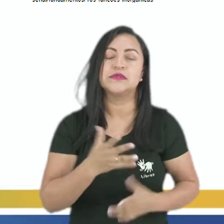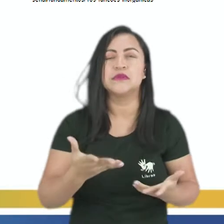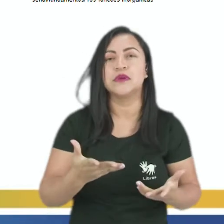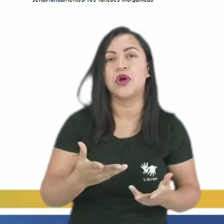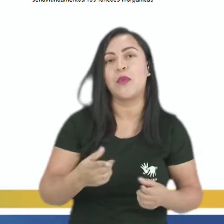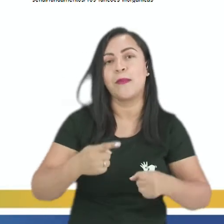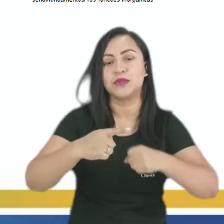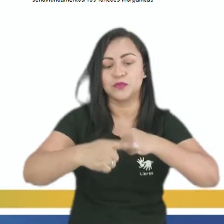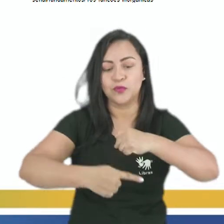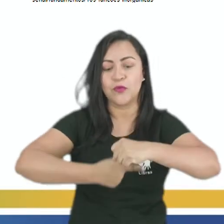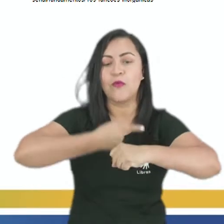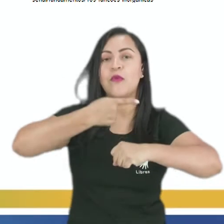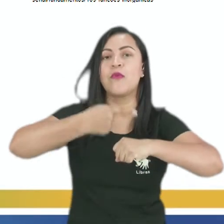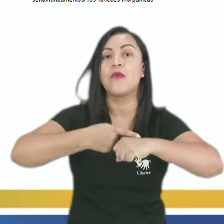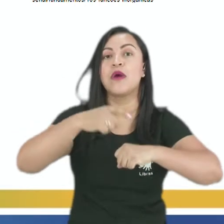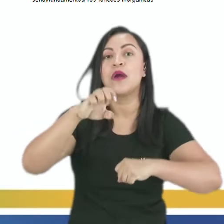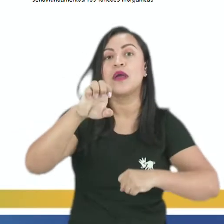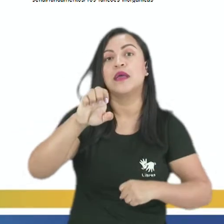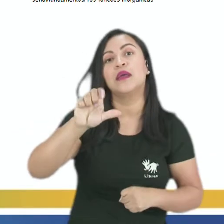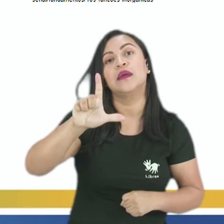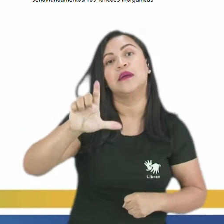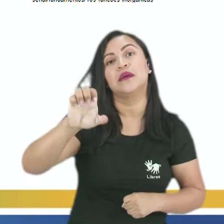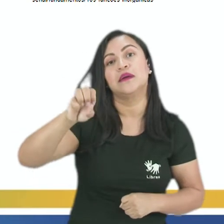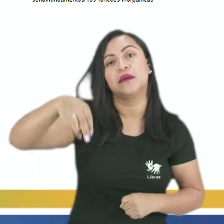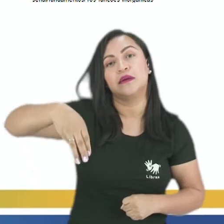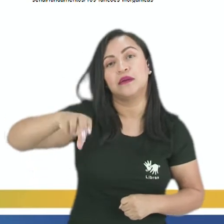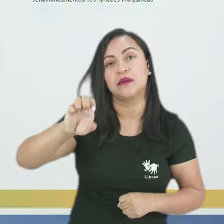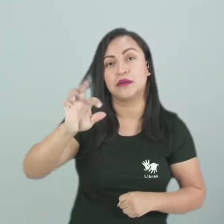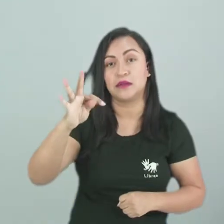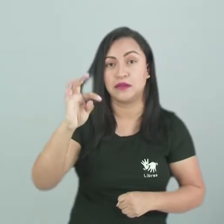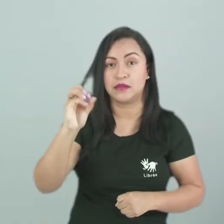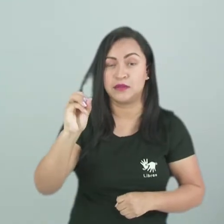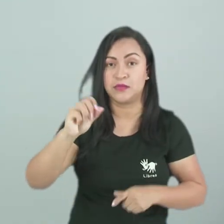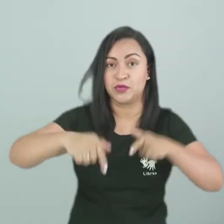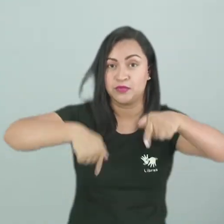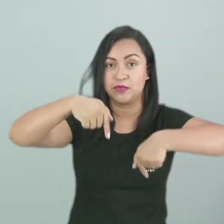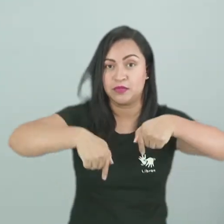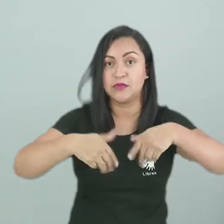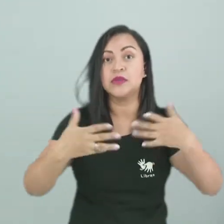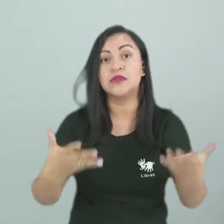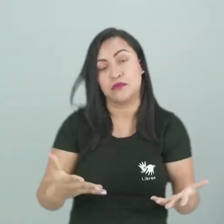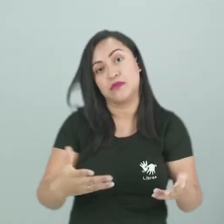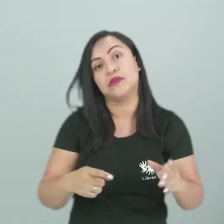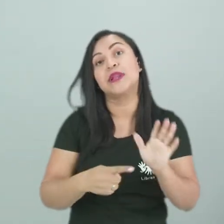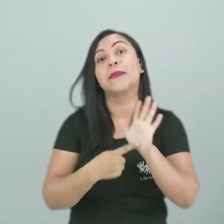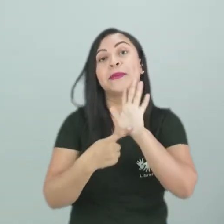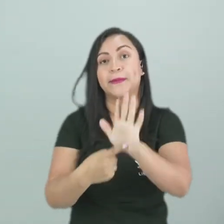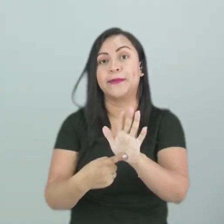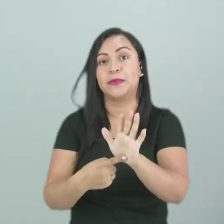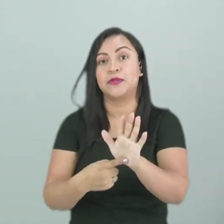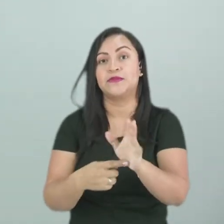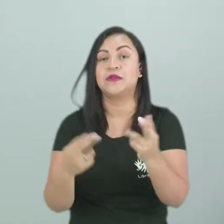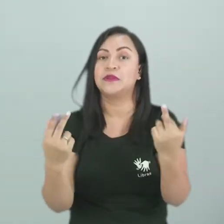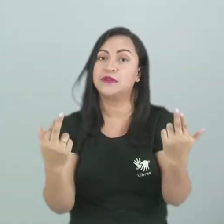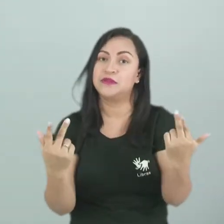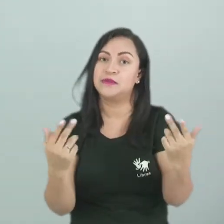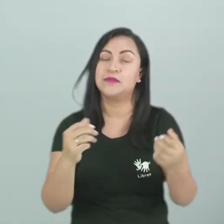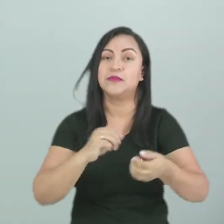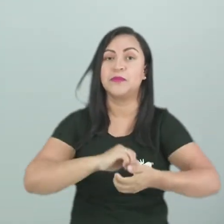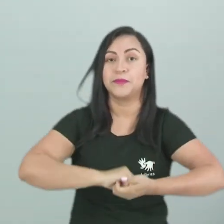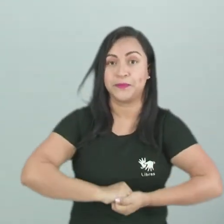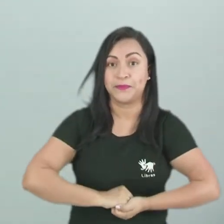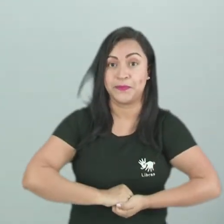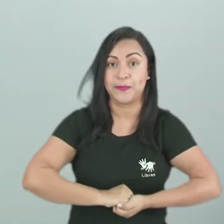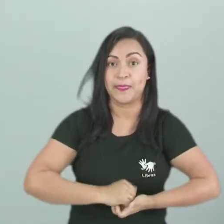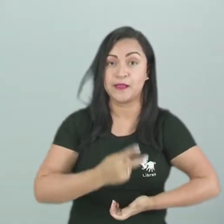elemento químico que vai caracterizar, que vai dar essa propriedade que faz com que todas essas substâncias tenham